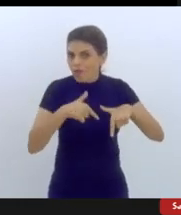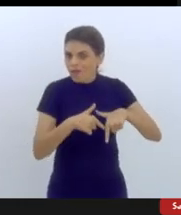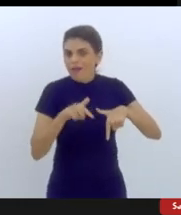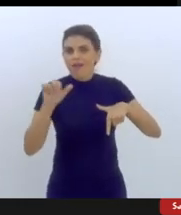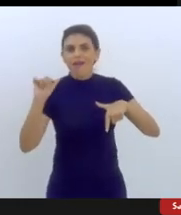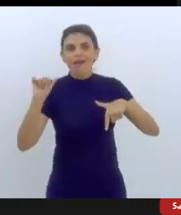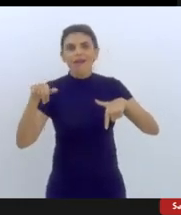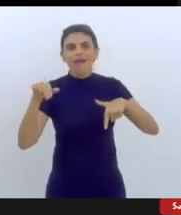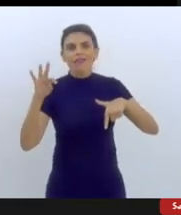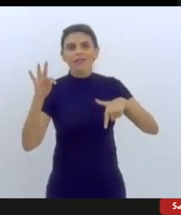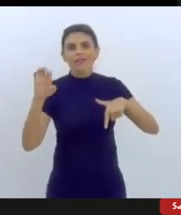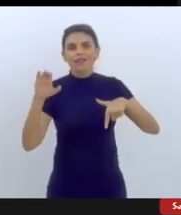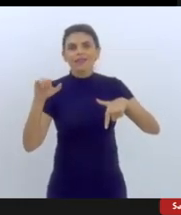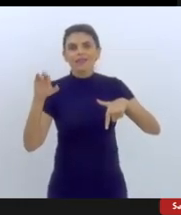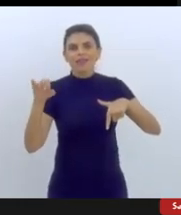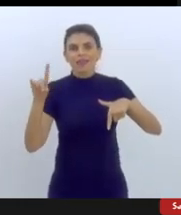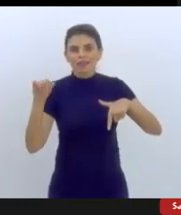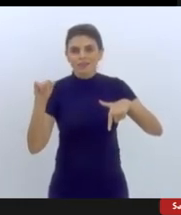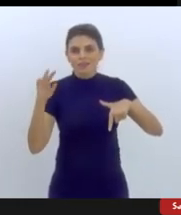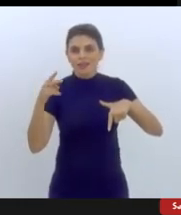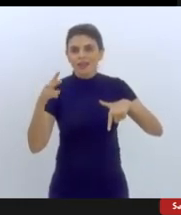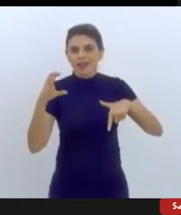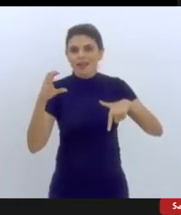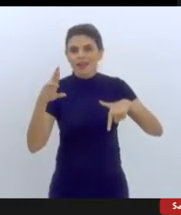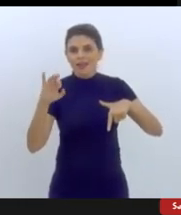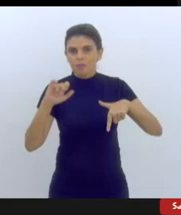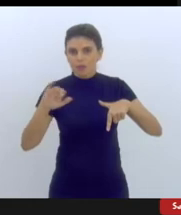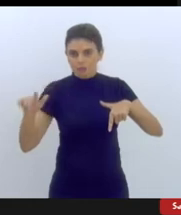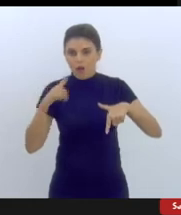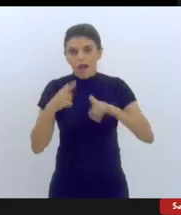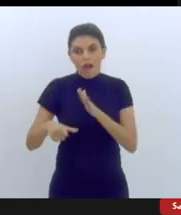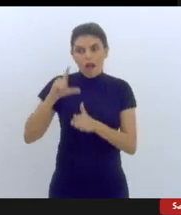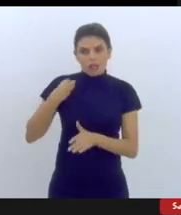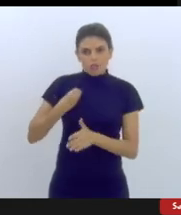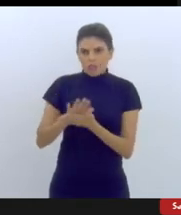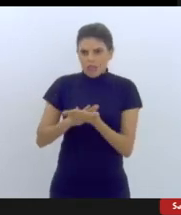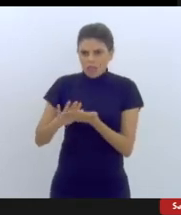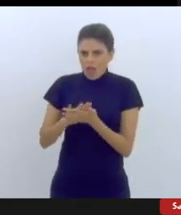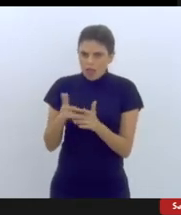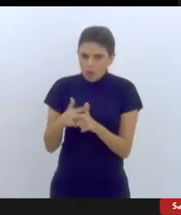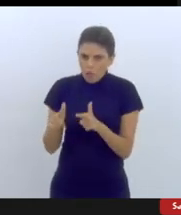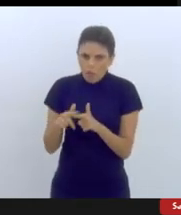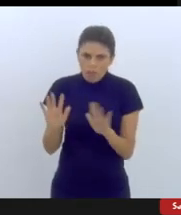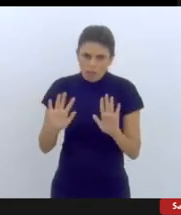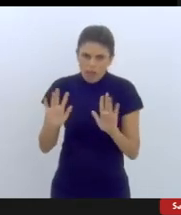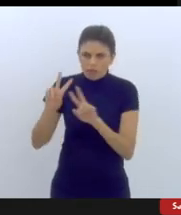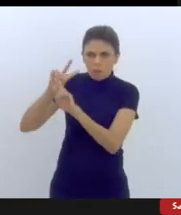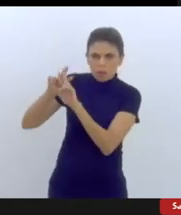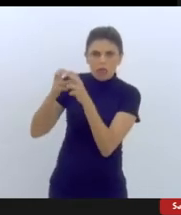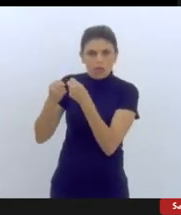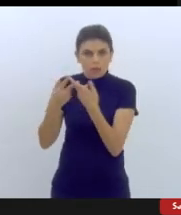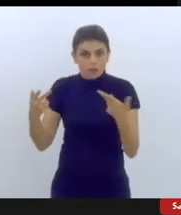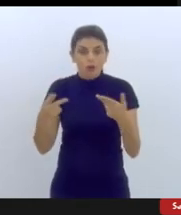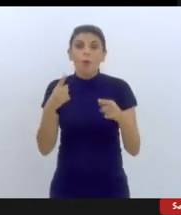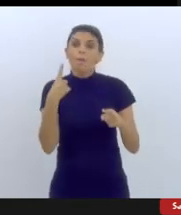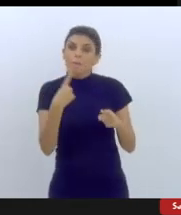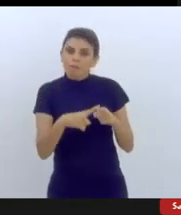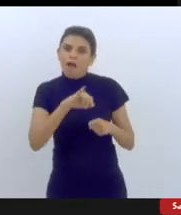podemos fragilizar esse atendimento colocando alguém que já esteve